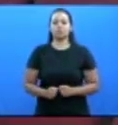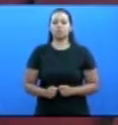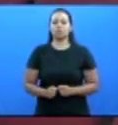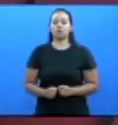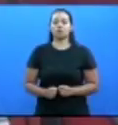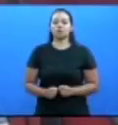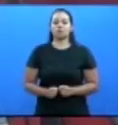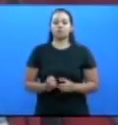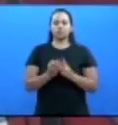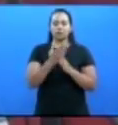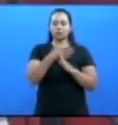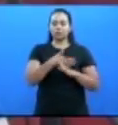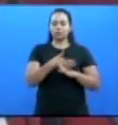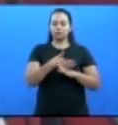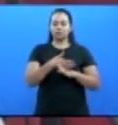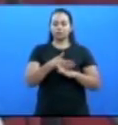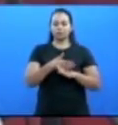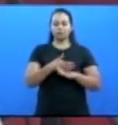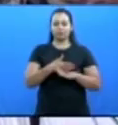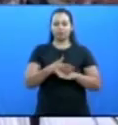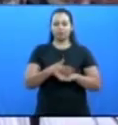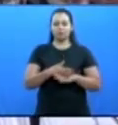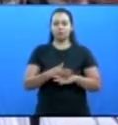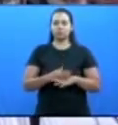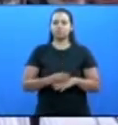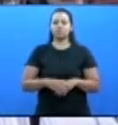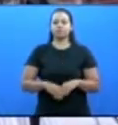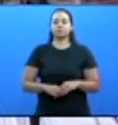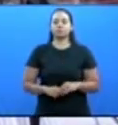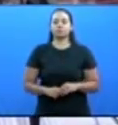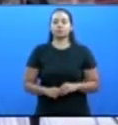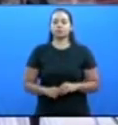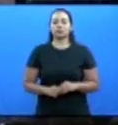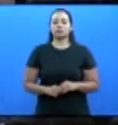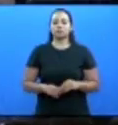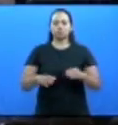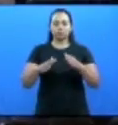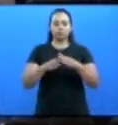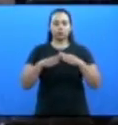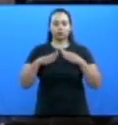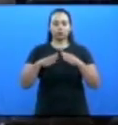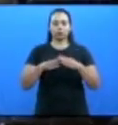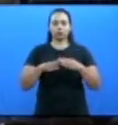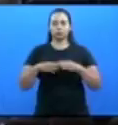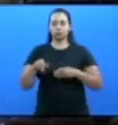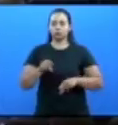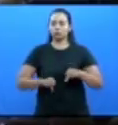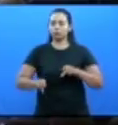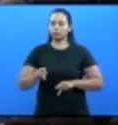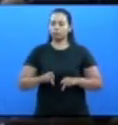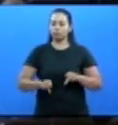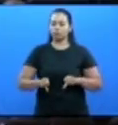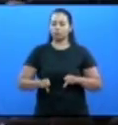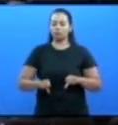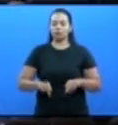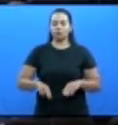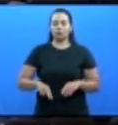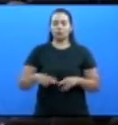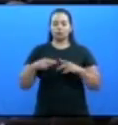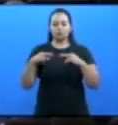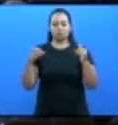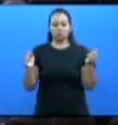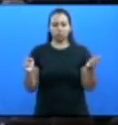emendas, nesse momento, que o vereador tem a oportunidade de poder colocar no orçamento as reivindicações da